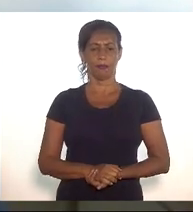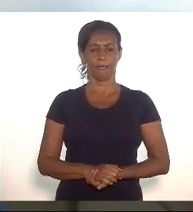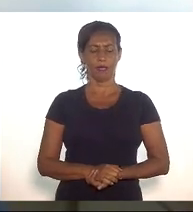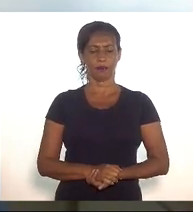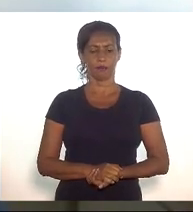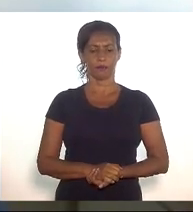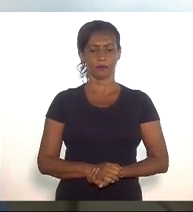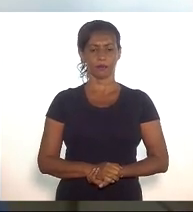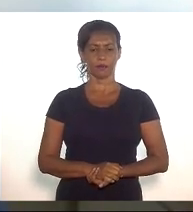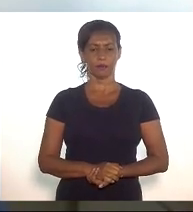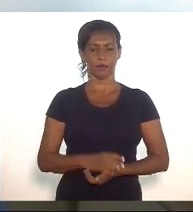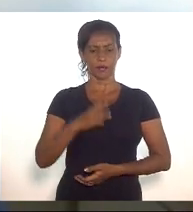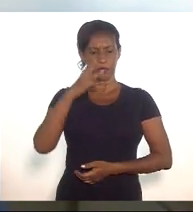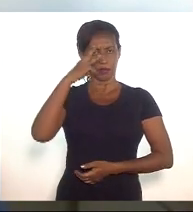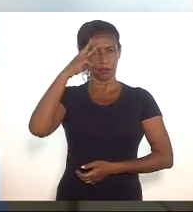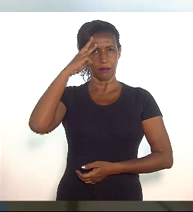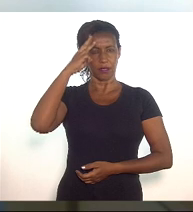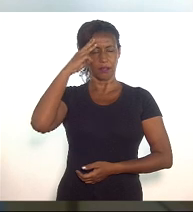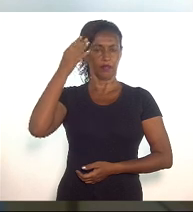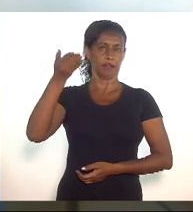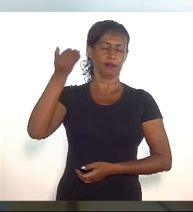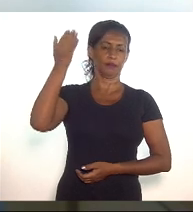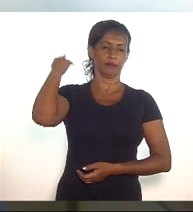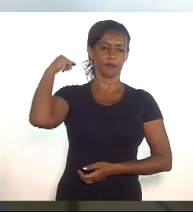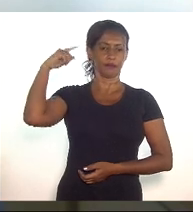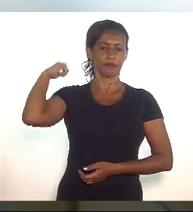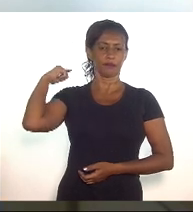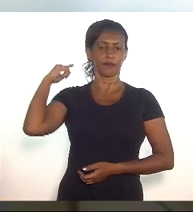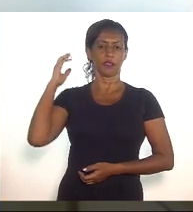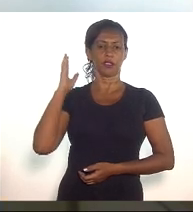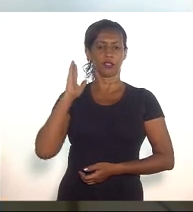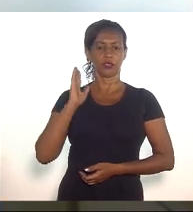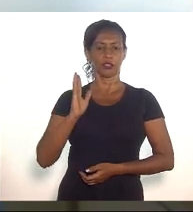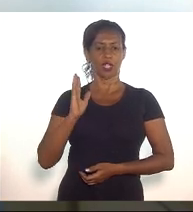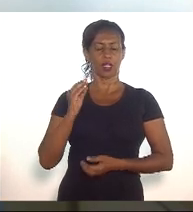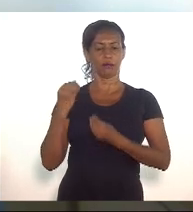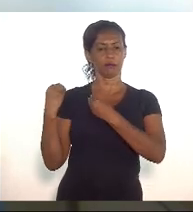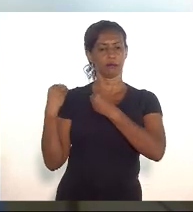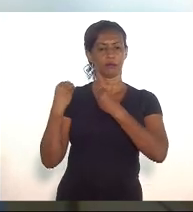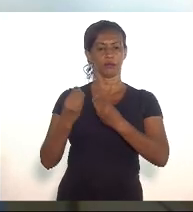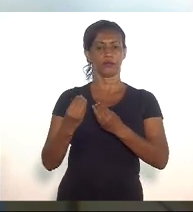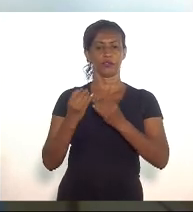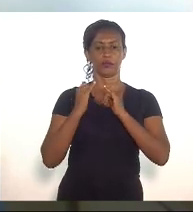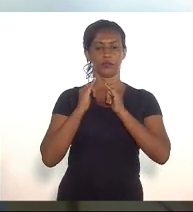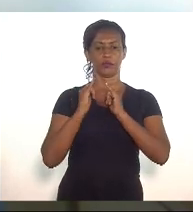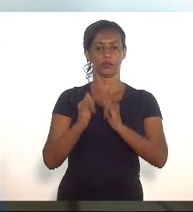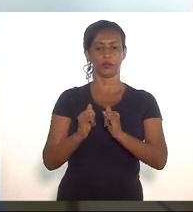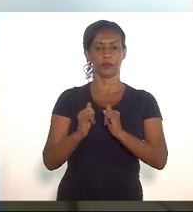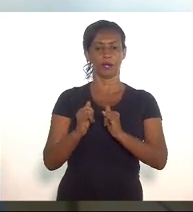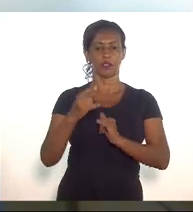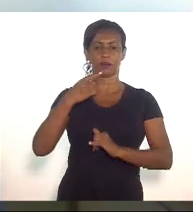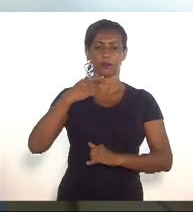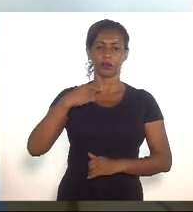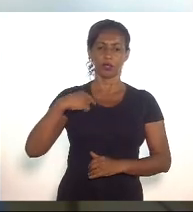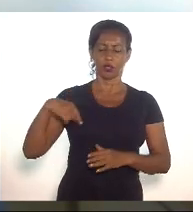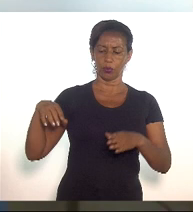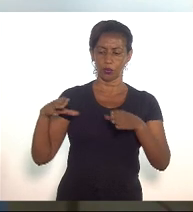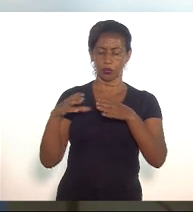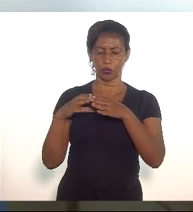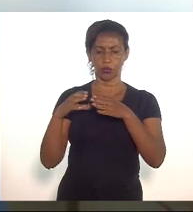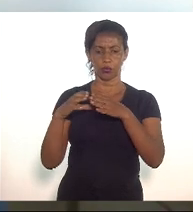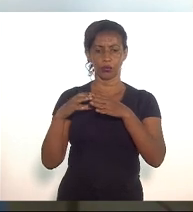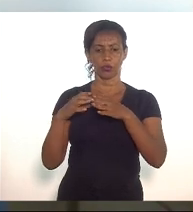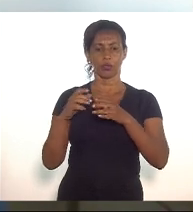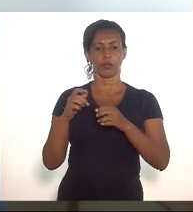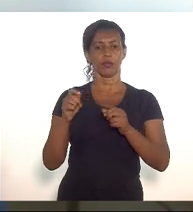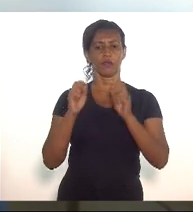a terça-feira passada, foi sugerido que a gente fizesse essa